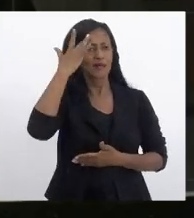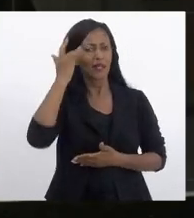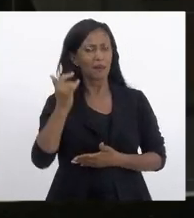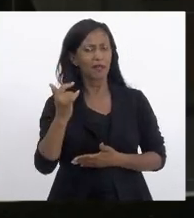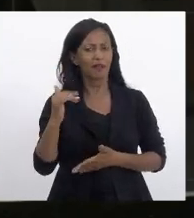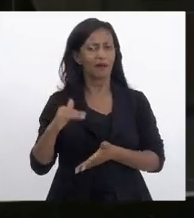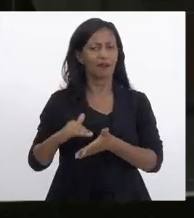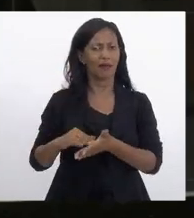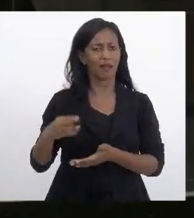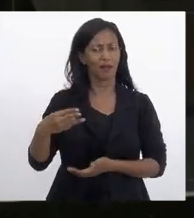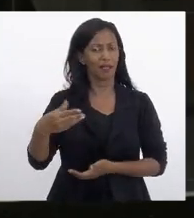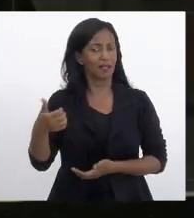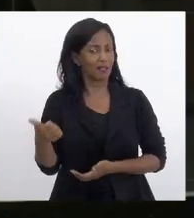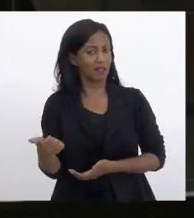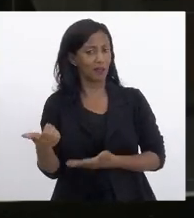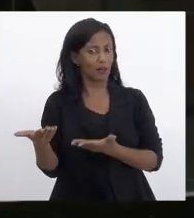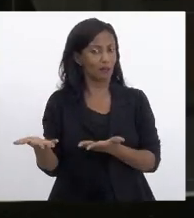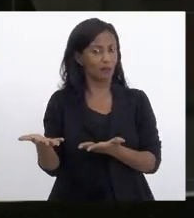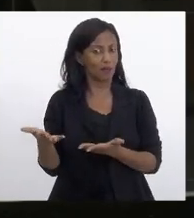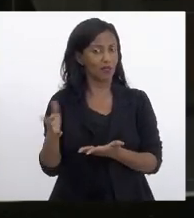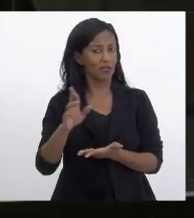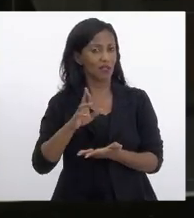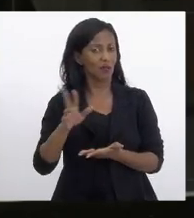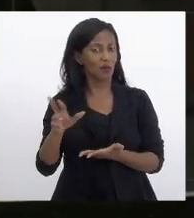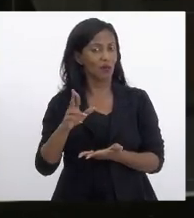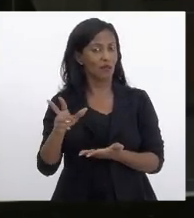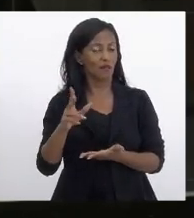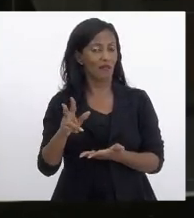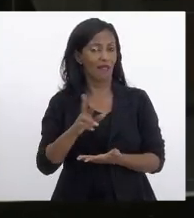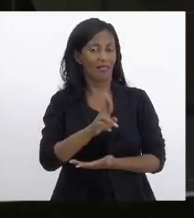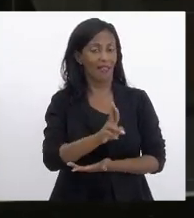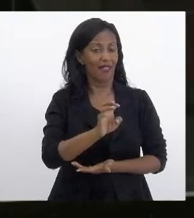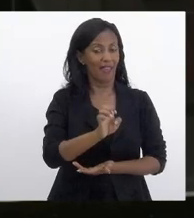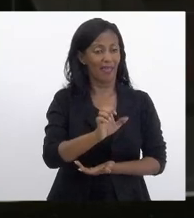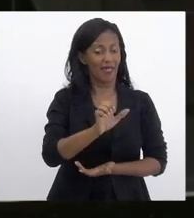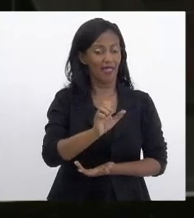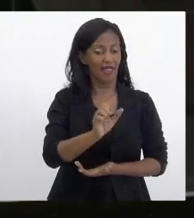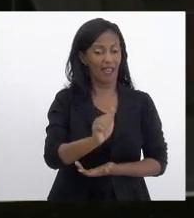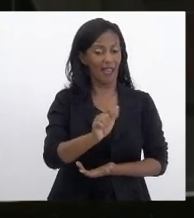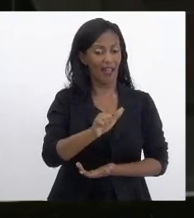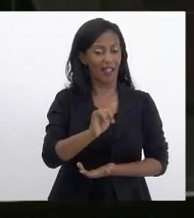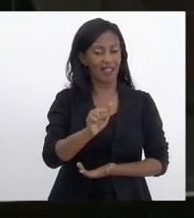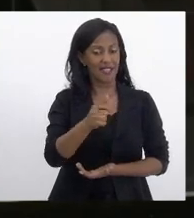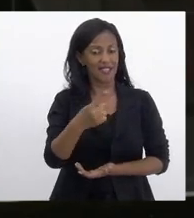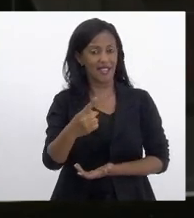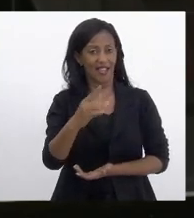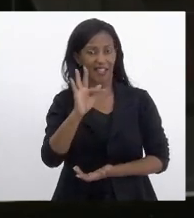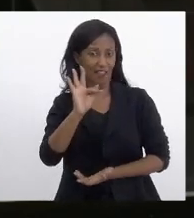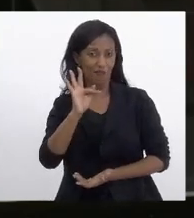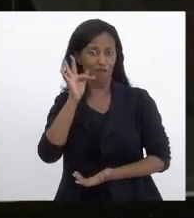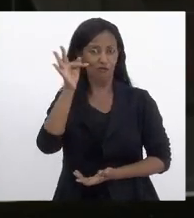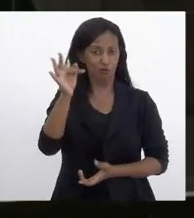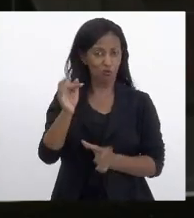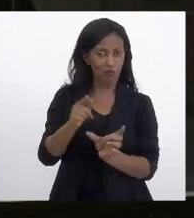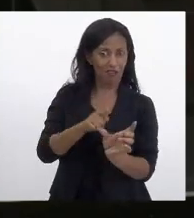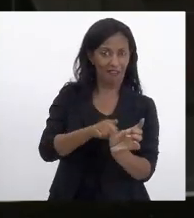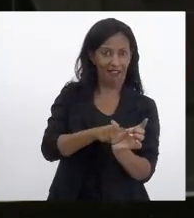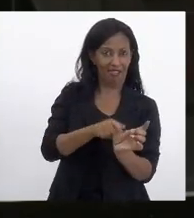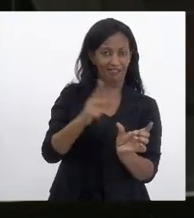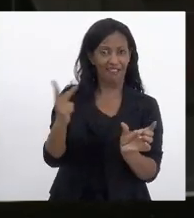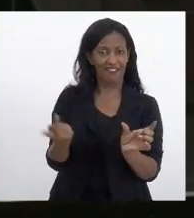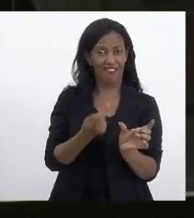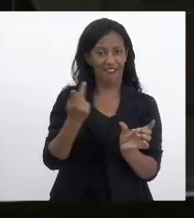dia 31. Então não são realizados, é a realizar. Mas veja só, senhor presidente, a